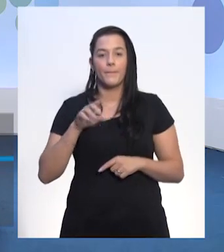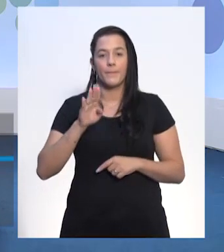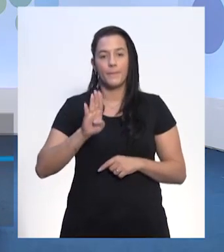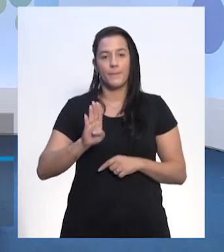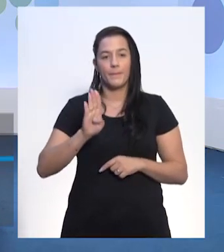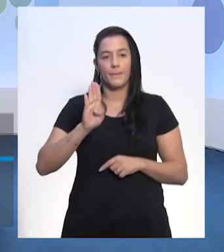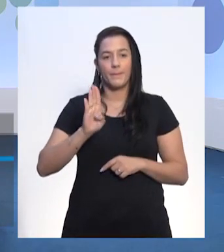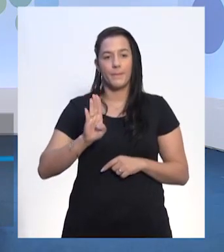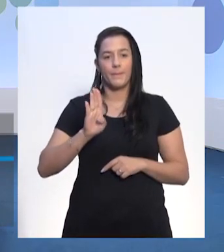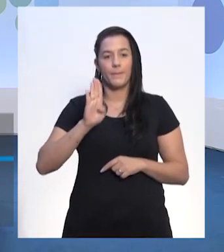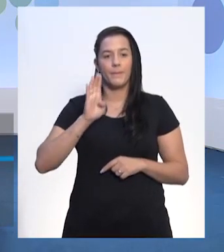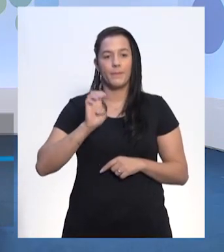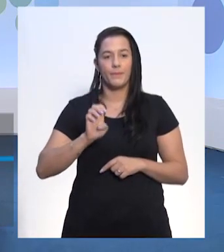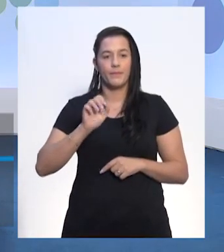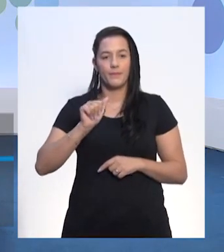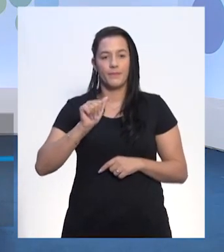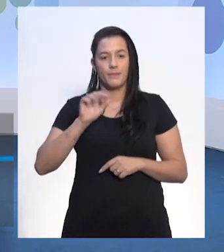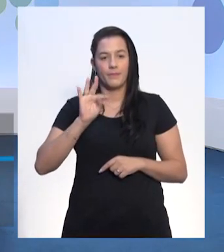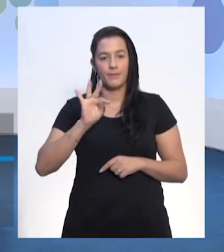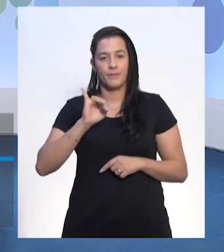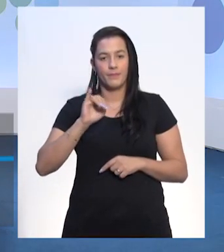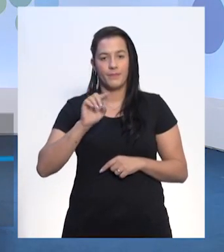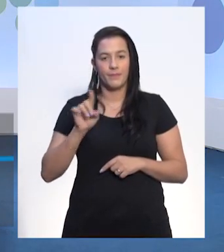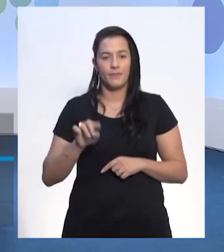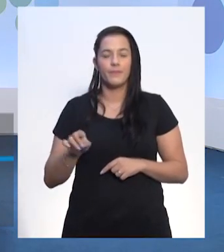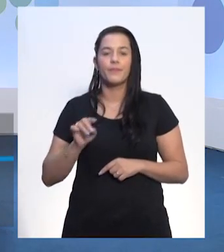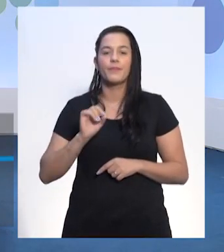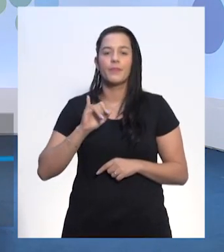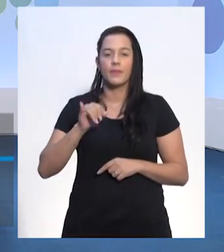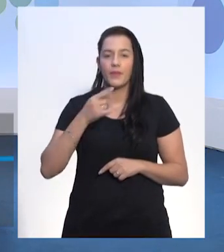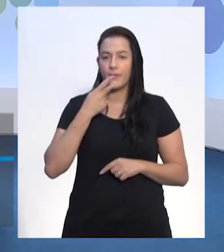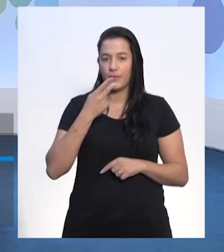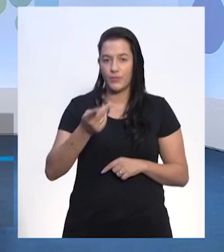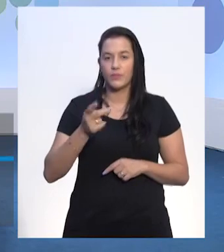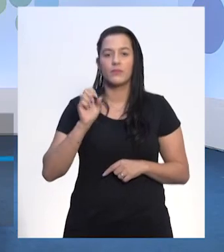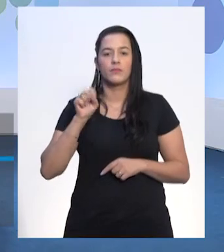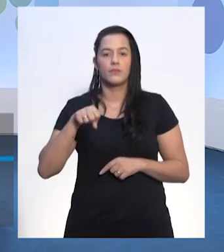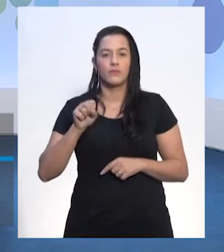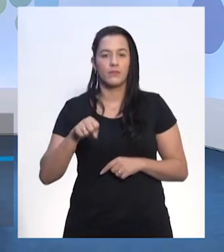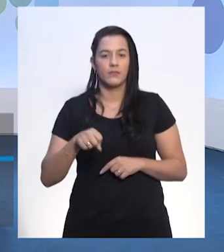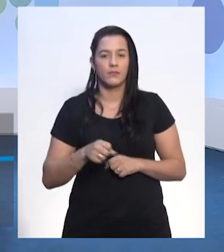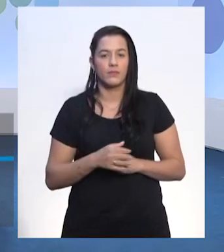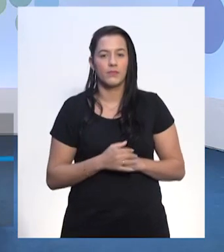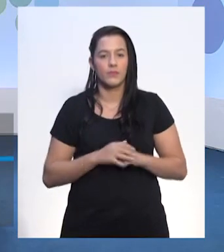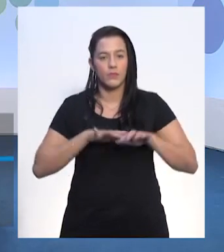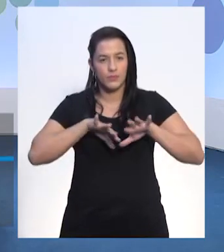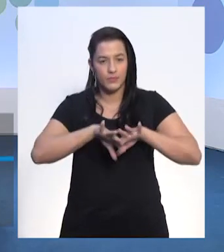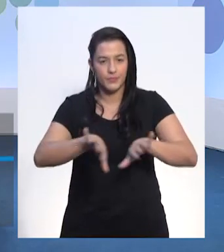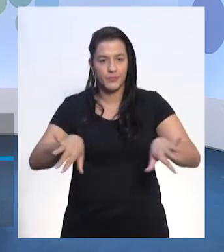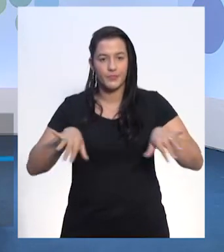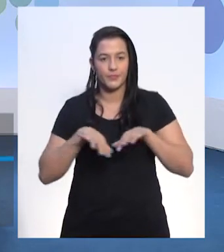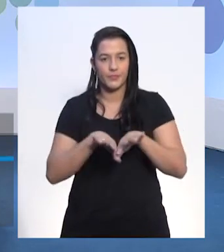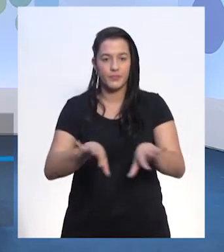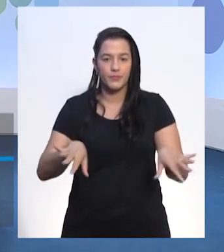Beatriz. Outra, Bia? Ah. Ela faz, sim, Hã? natação Opa! na piscina